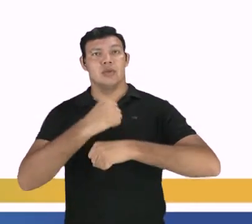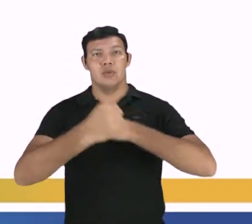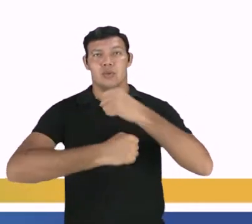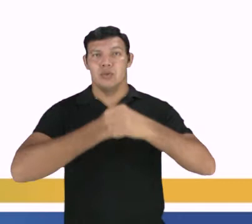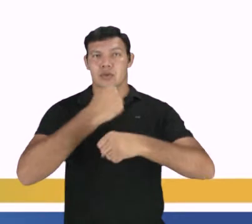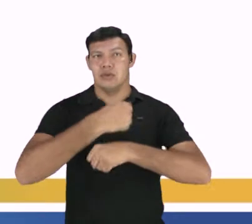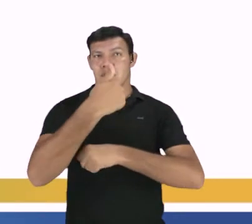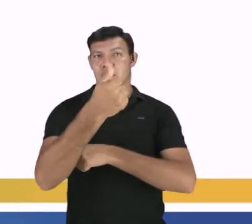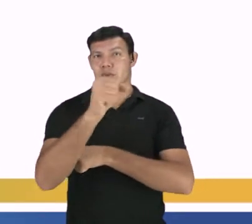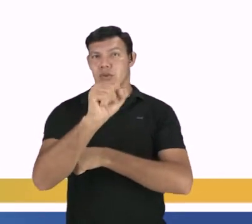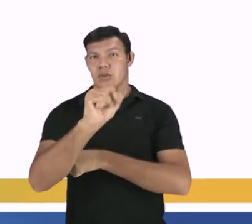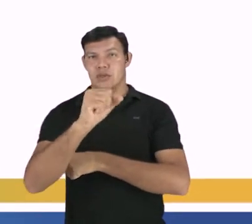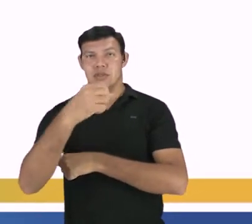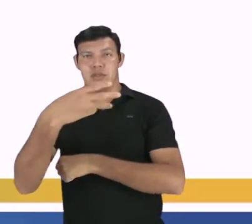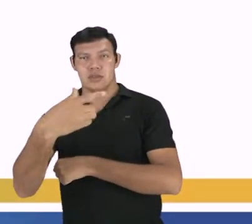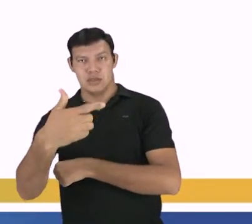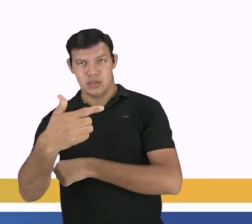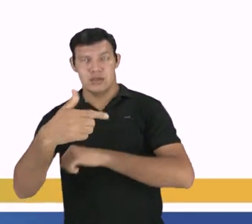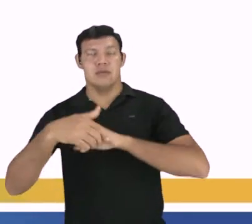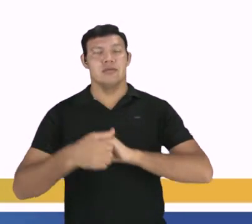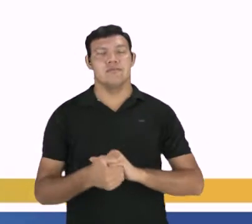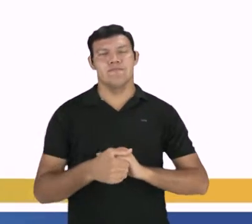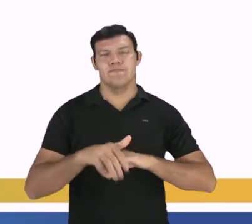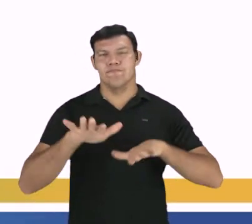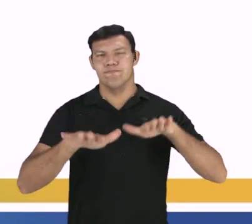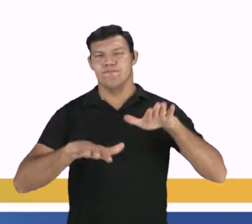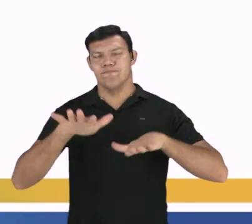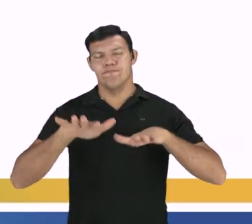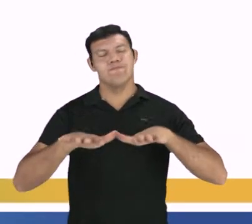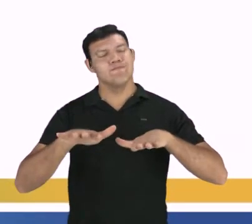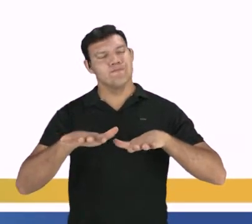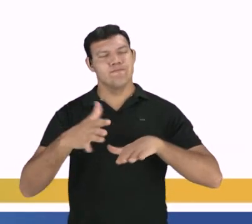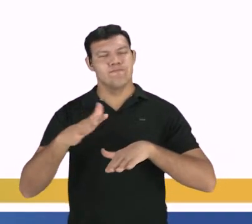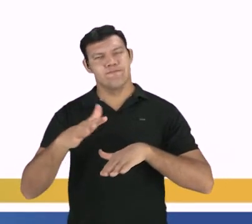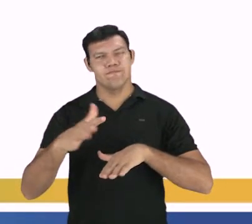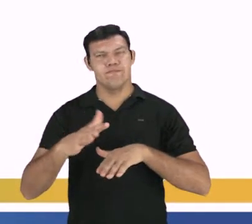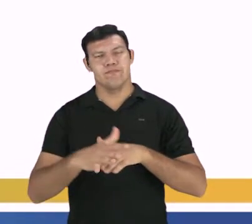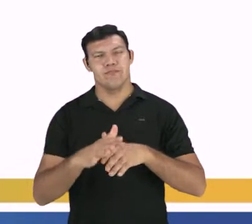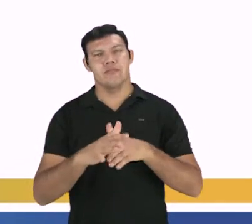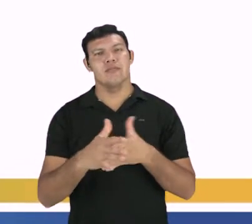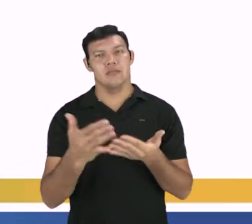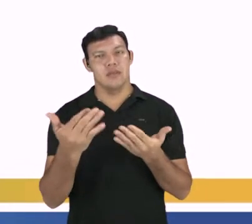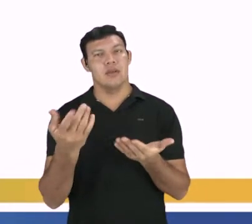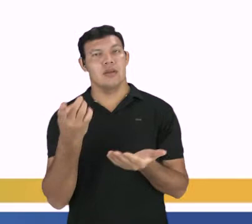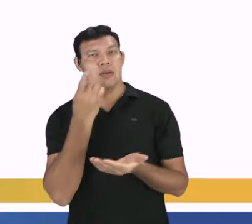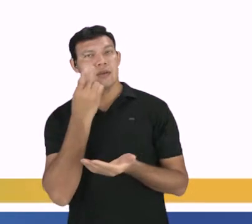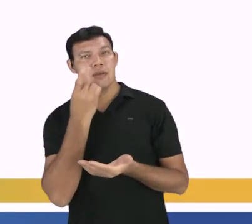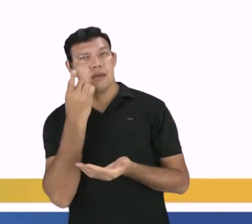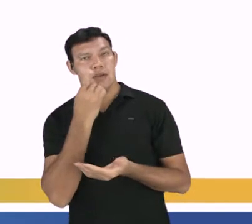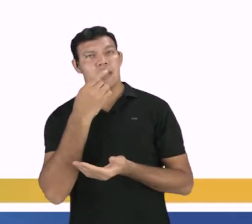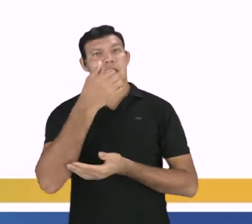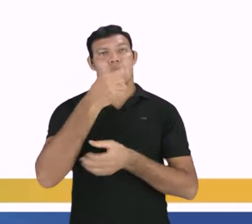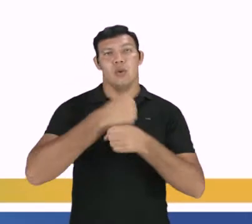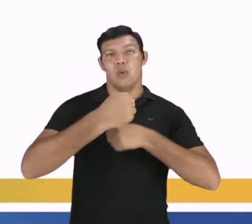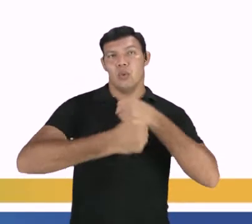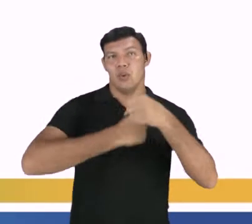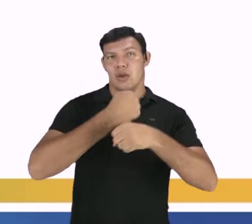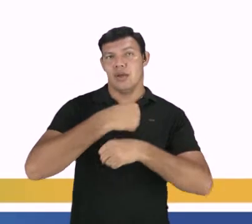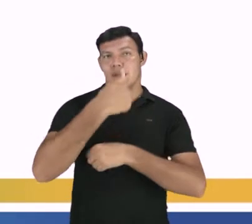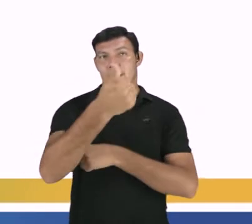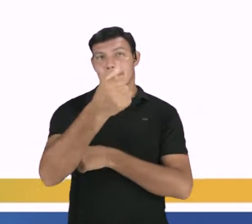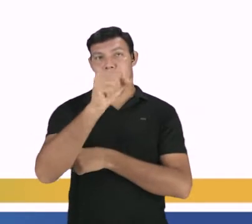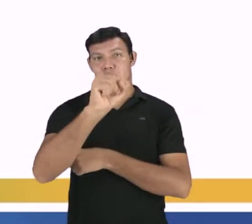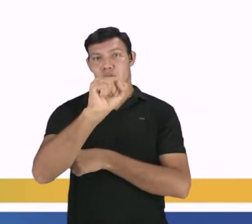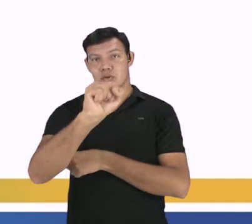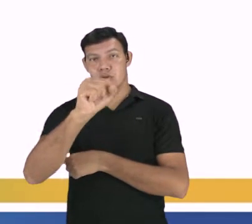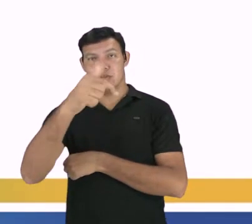Tá? Então, é mais ou menos nesse período aí, datado, em 1882, que nós